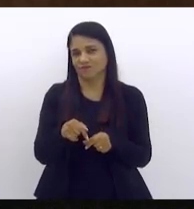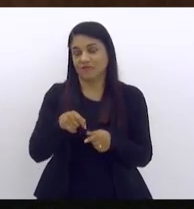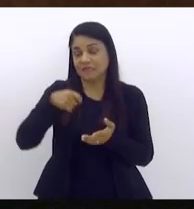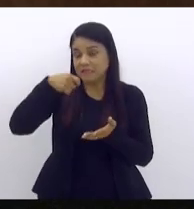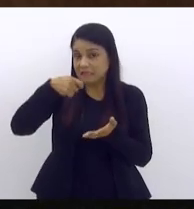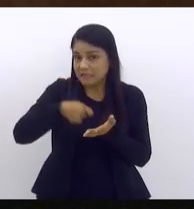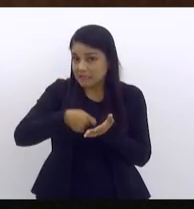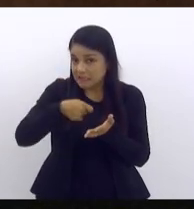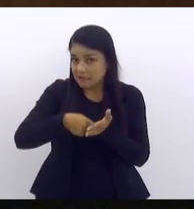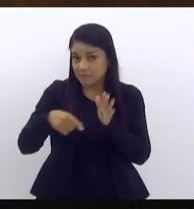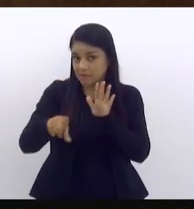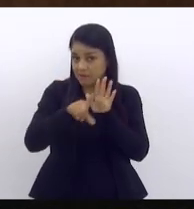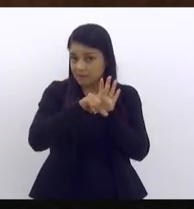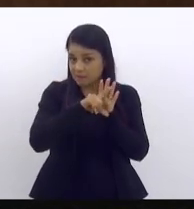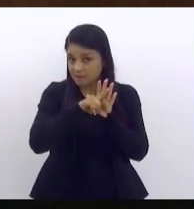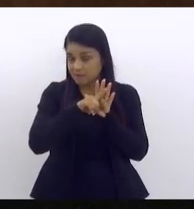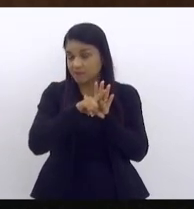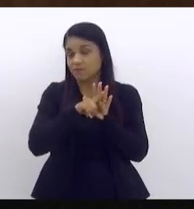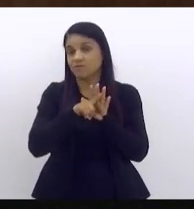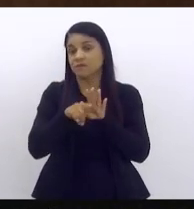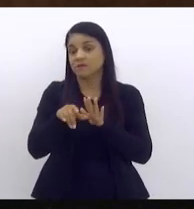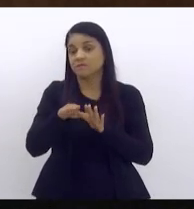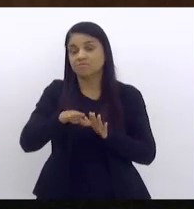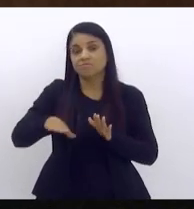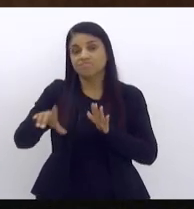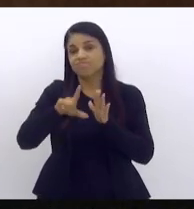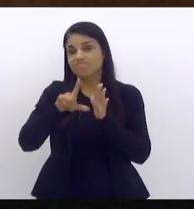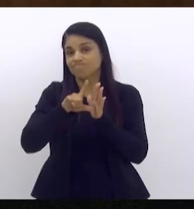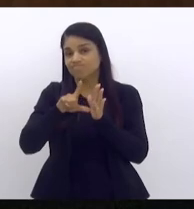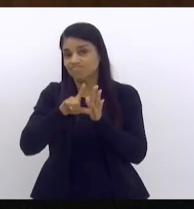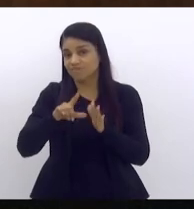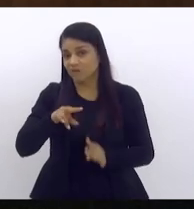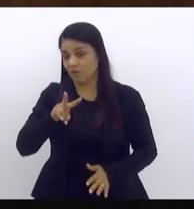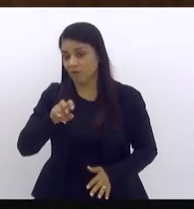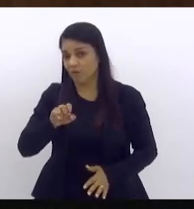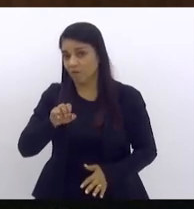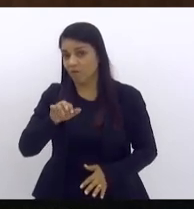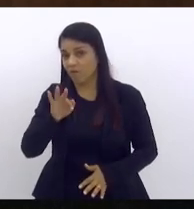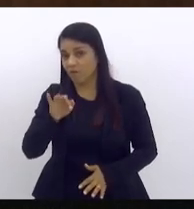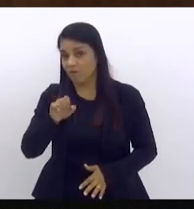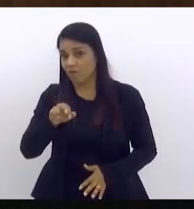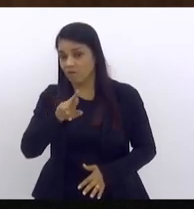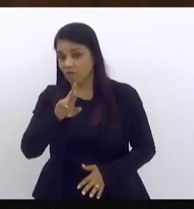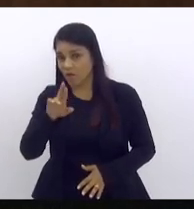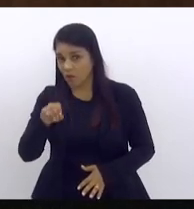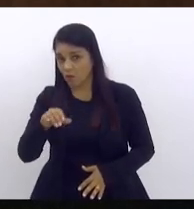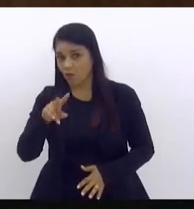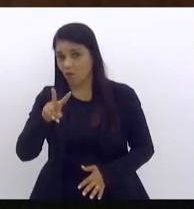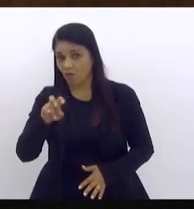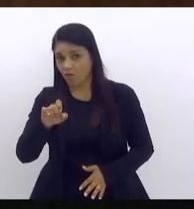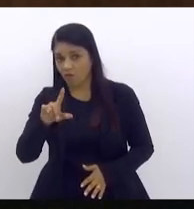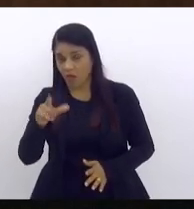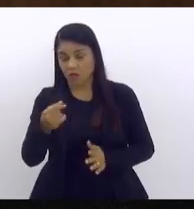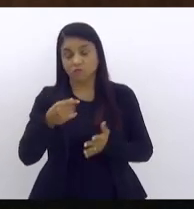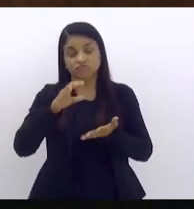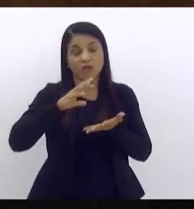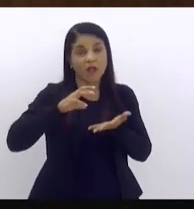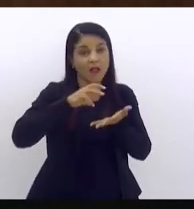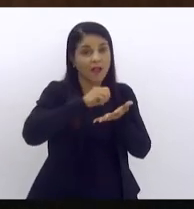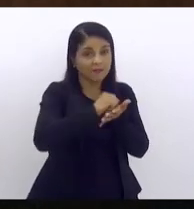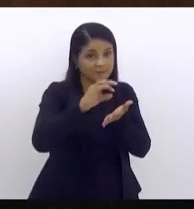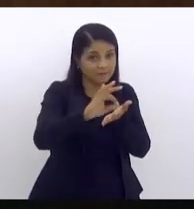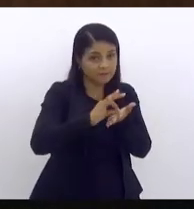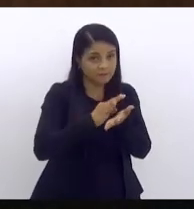determinava a lei que esses estabelecimentos comerciais fizessem um cadastro na Delegacia de Roubos e